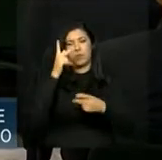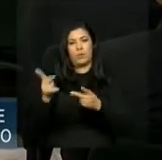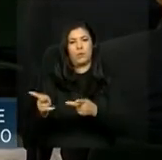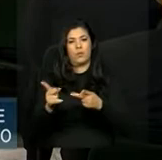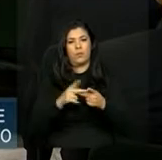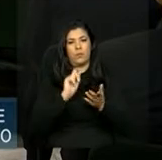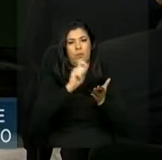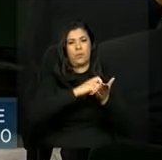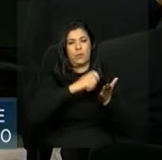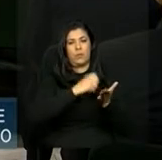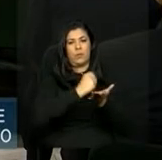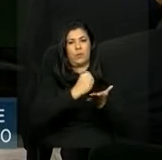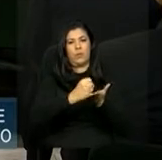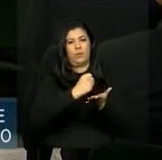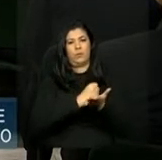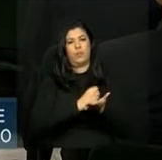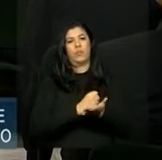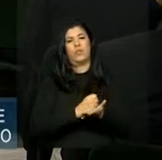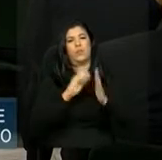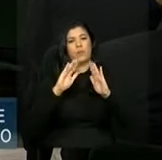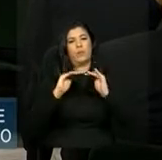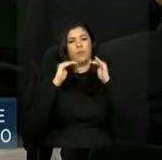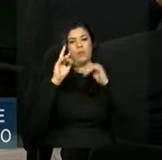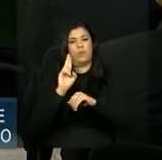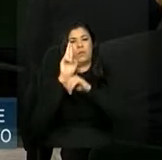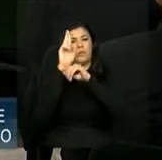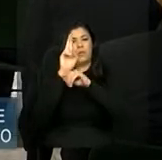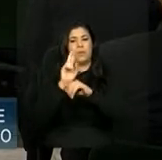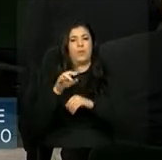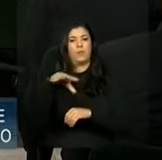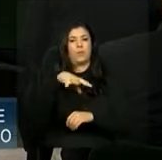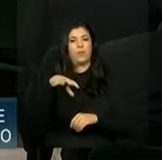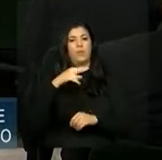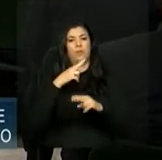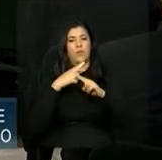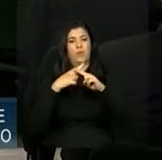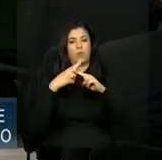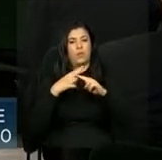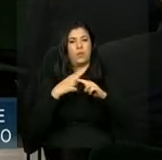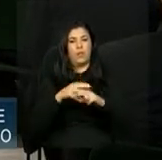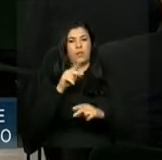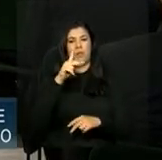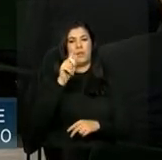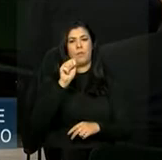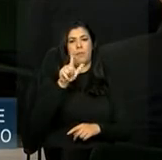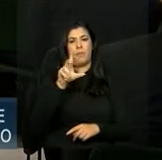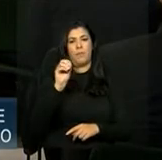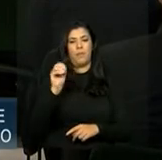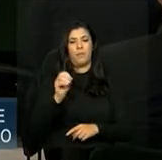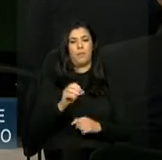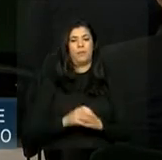assinatura do referido contrato o superintendente Regional da Caixa senhor Paulo Galli